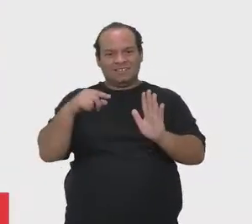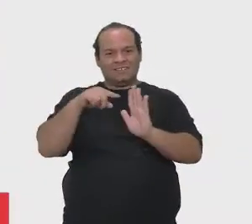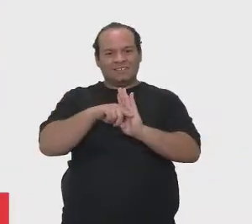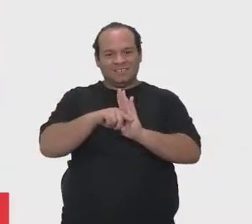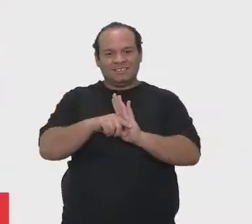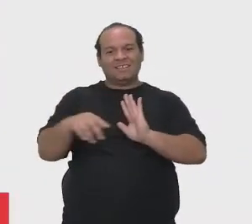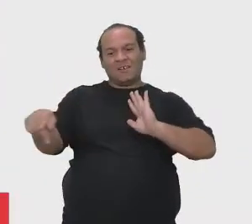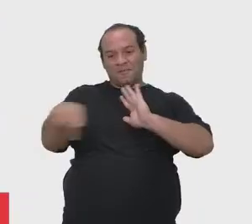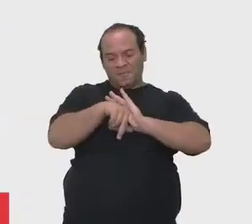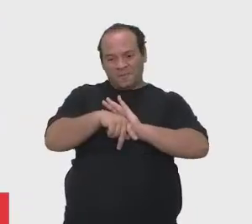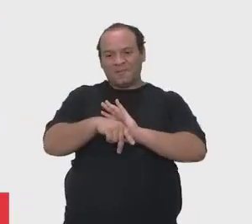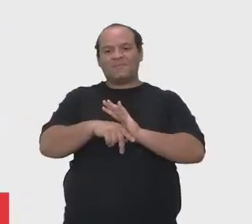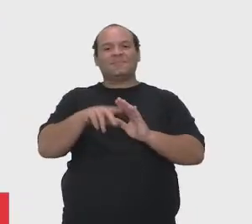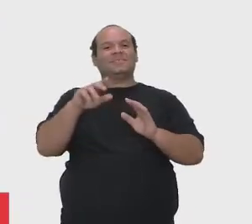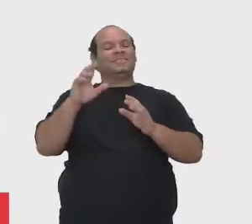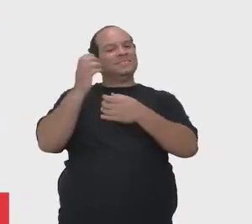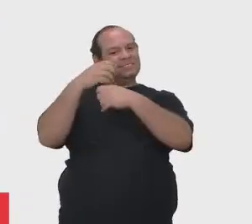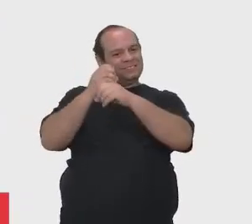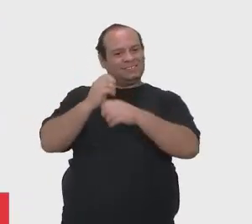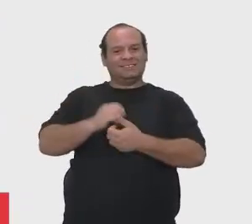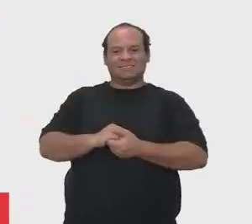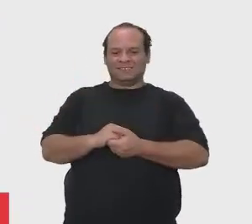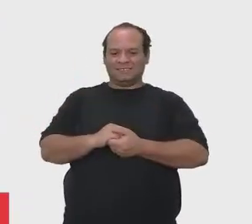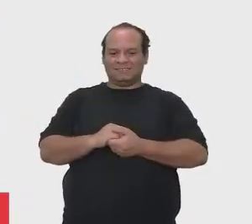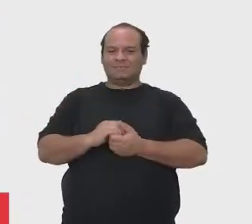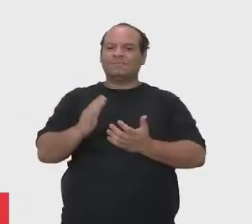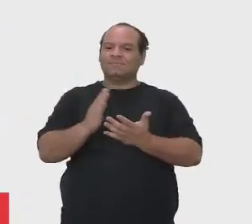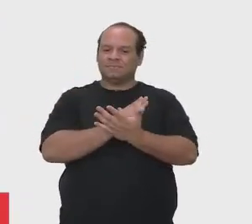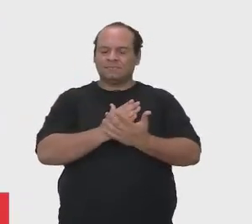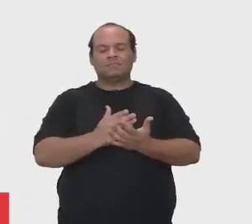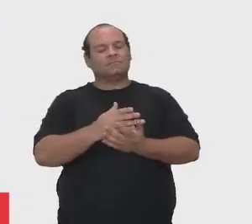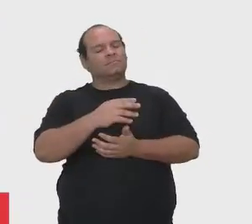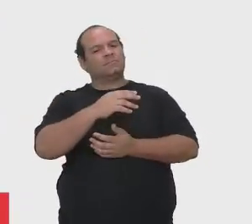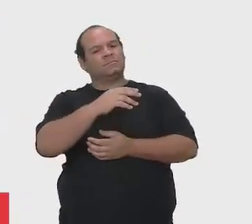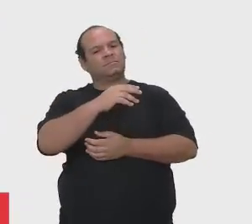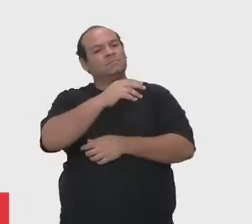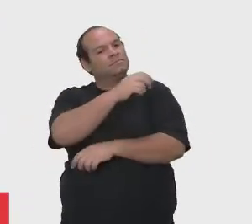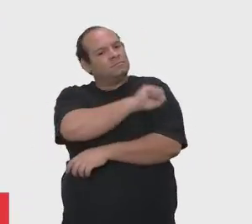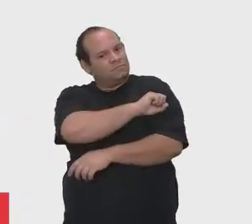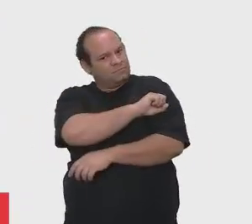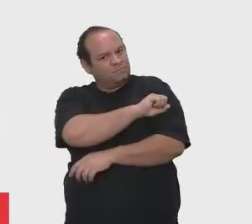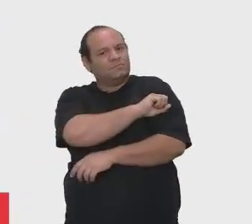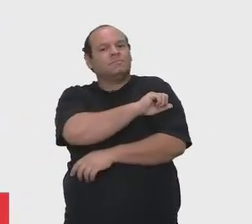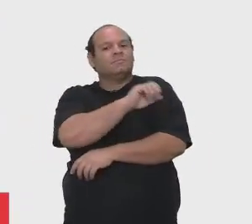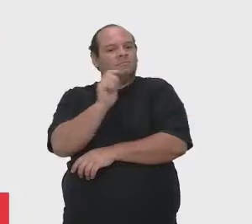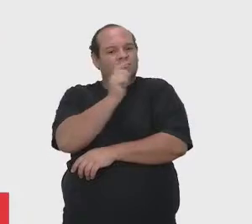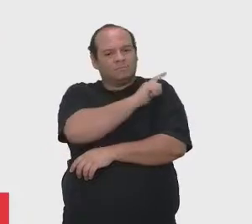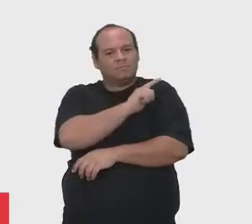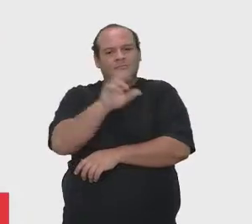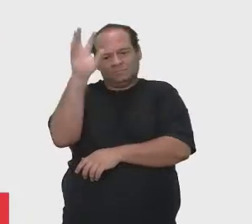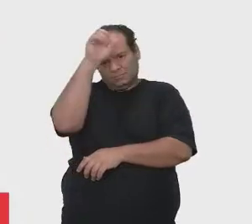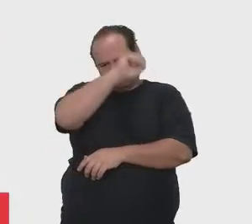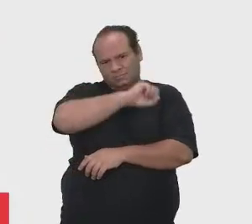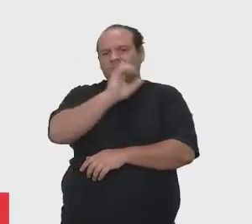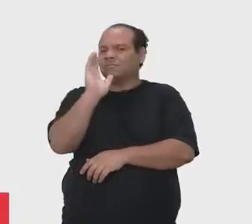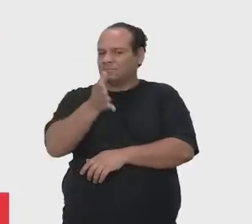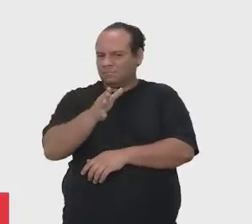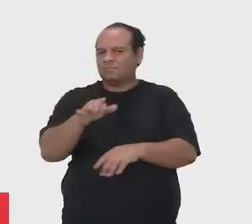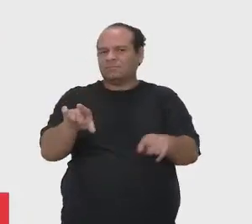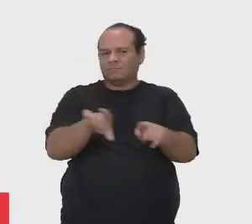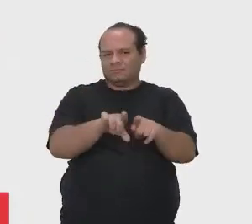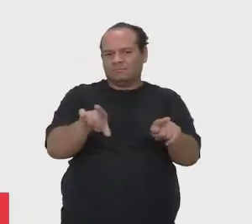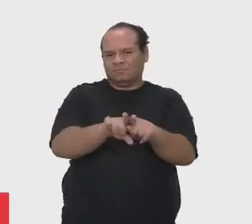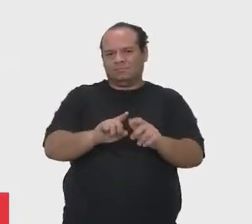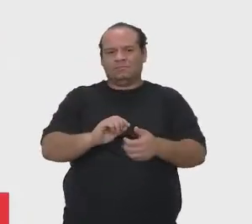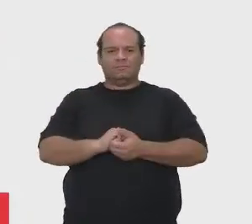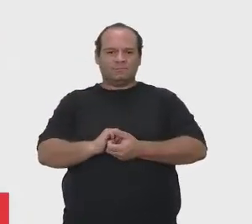de ciências. Olha! Tá certo? Os nossos alunos do oitavo ano, eles já aprendem sobre isso.